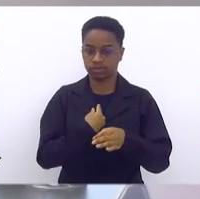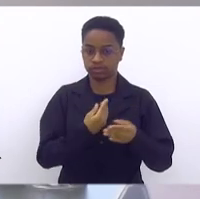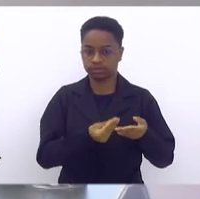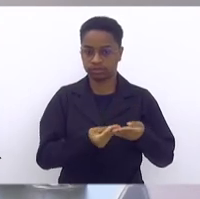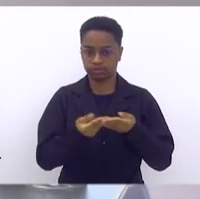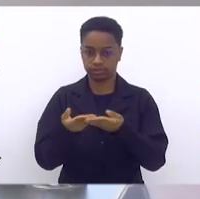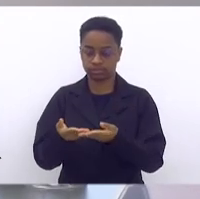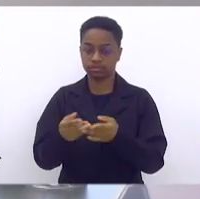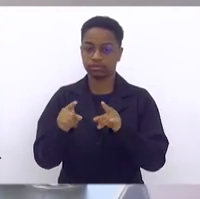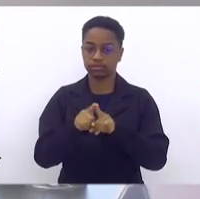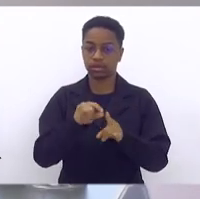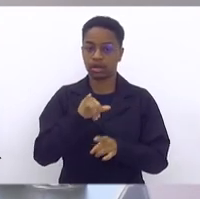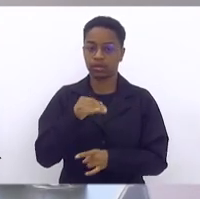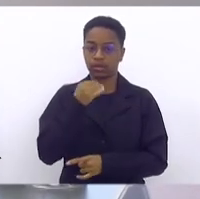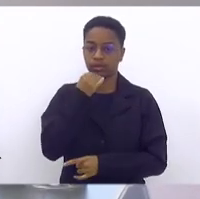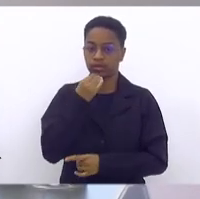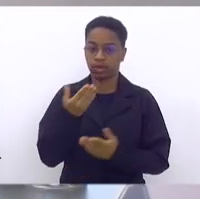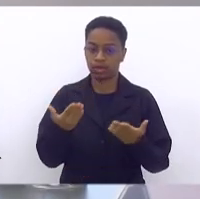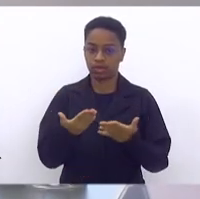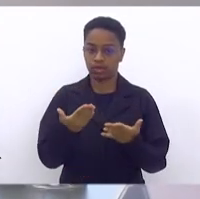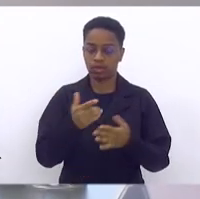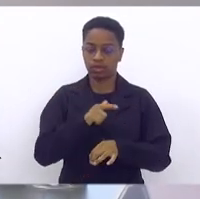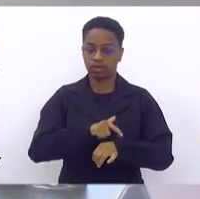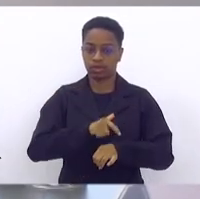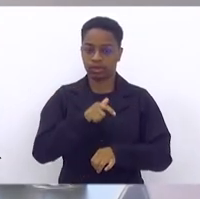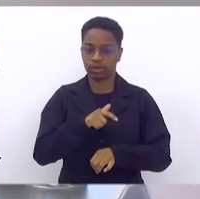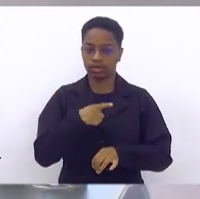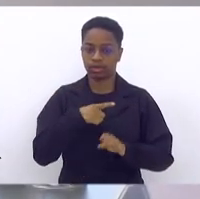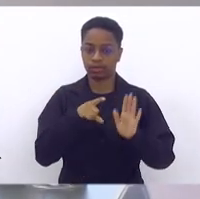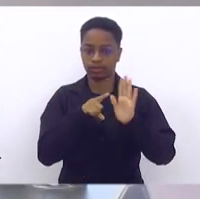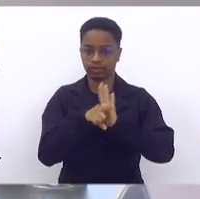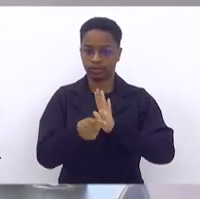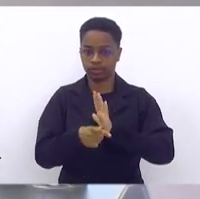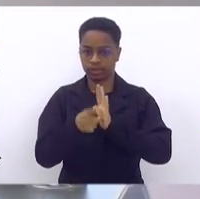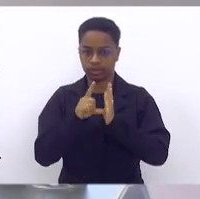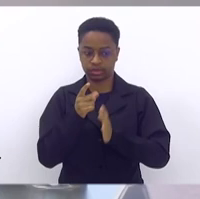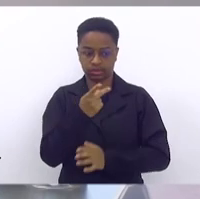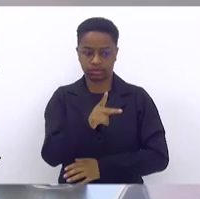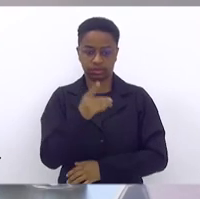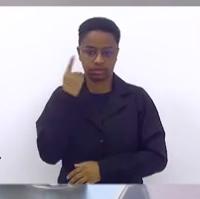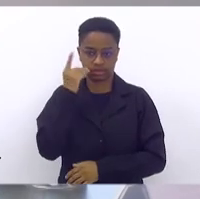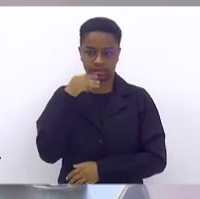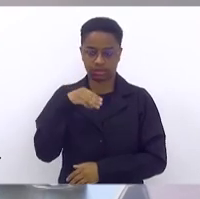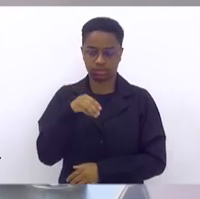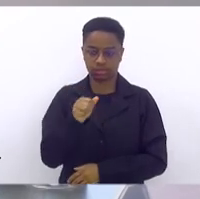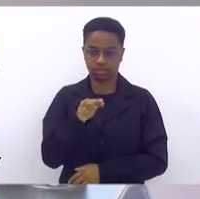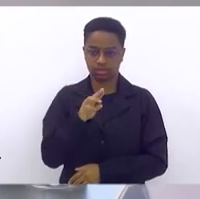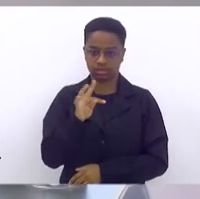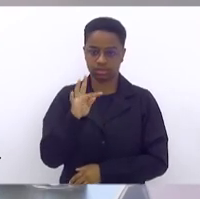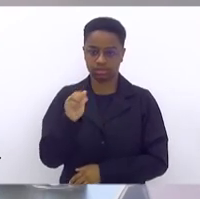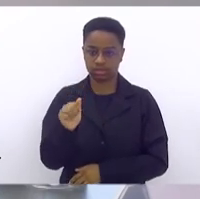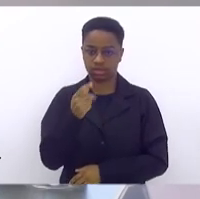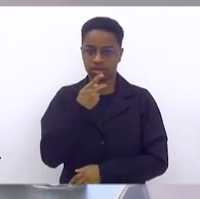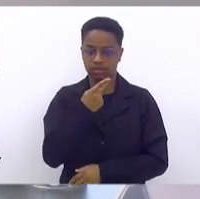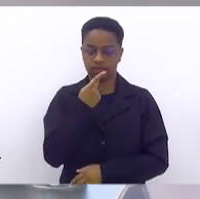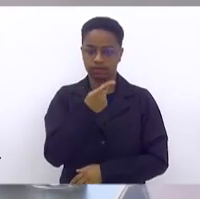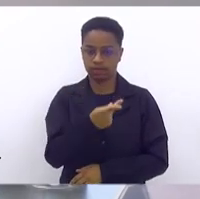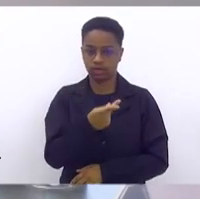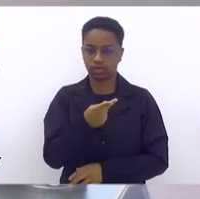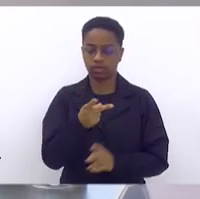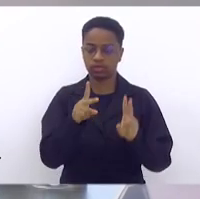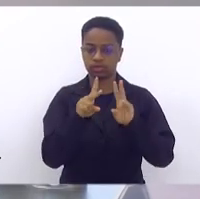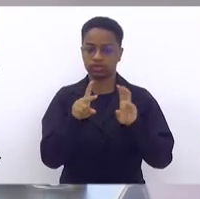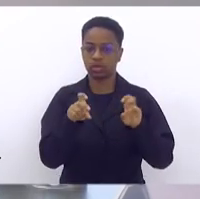aproveitando o ensejo, na pergunta anterior da deputada Marta Rocha, quando ela falou de que